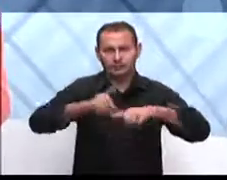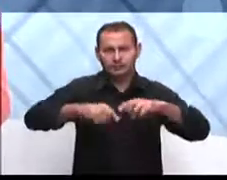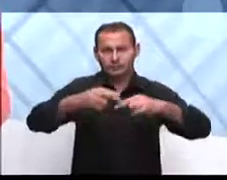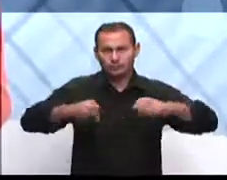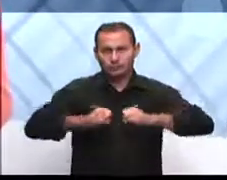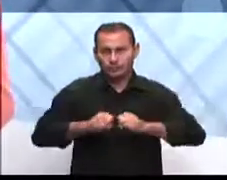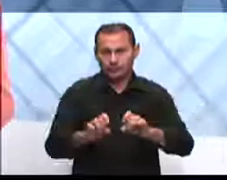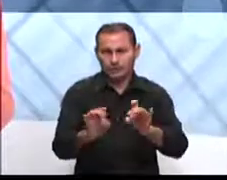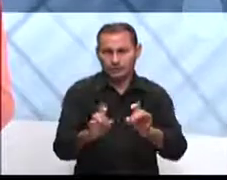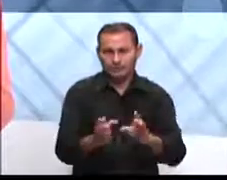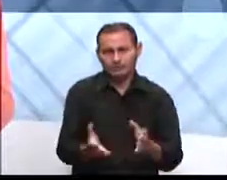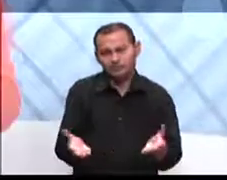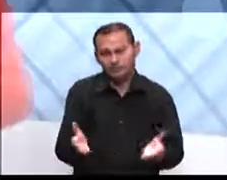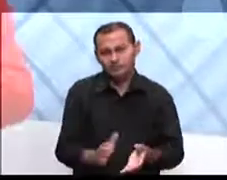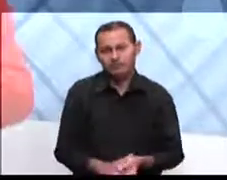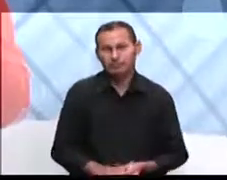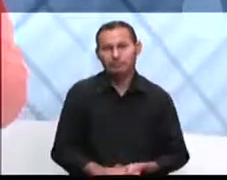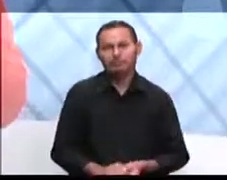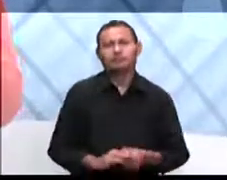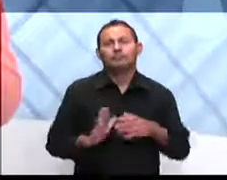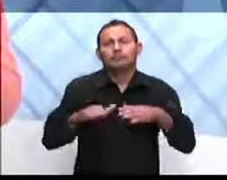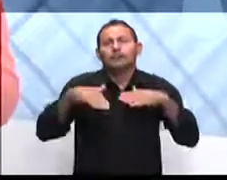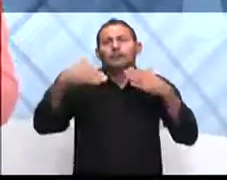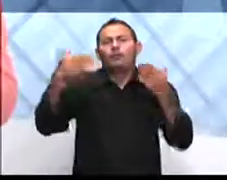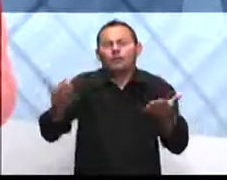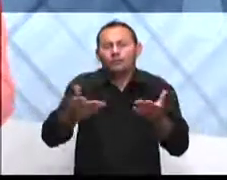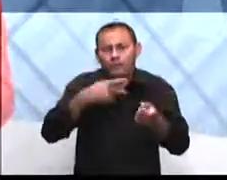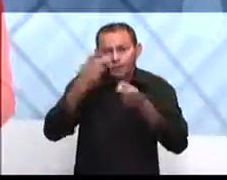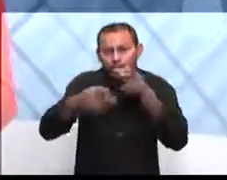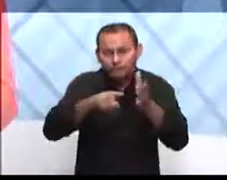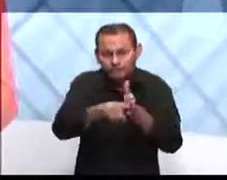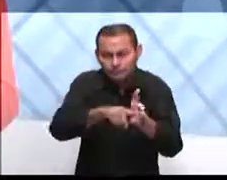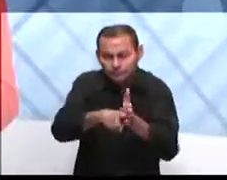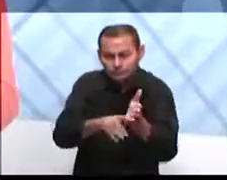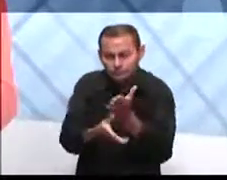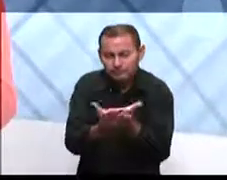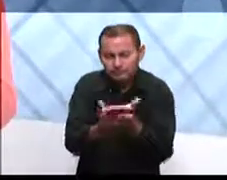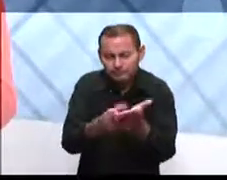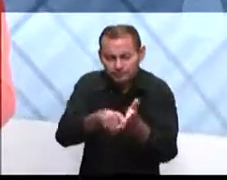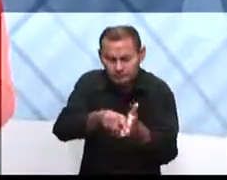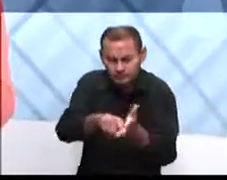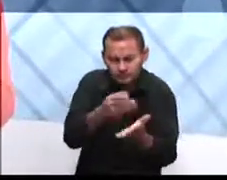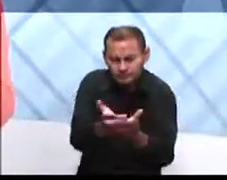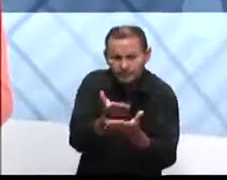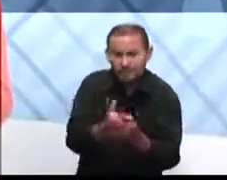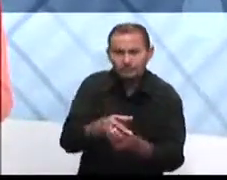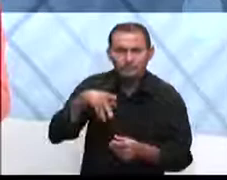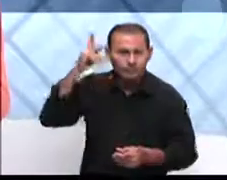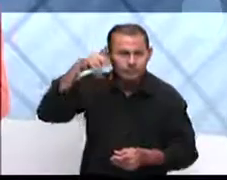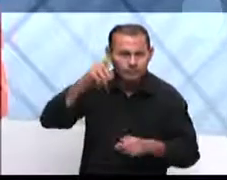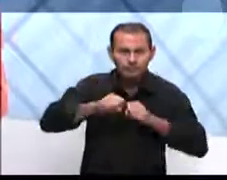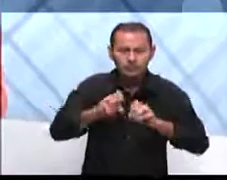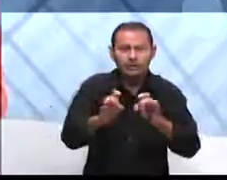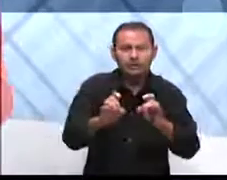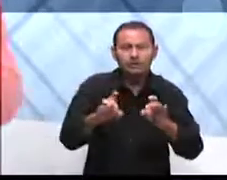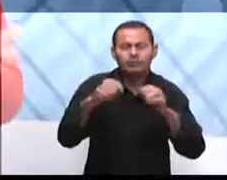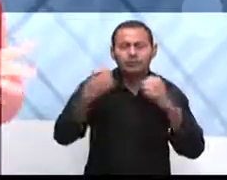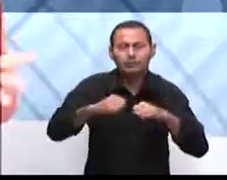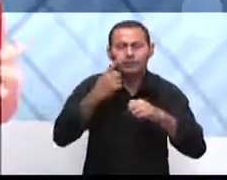no mercado. E quando falo em pesquisa de potencial de mercado, pessoal, então o que eu